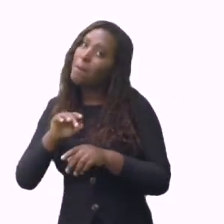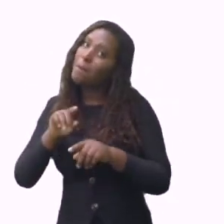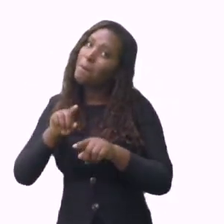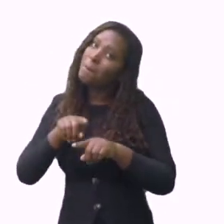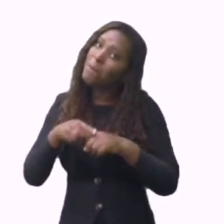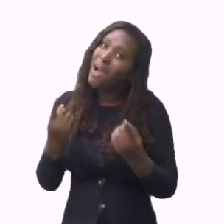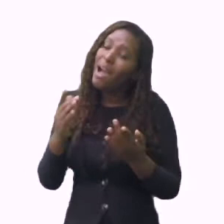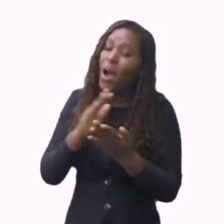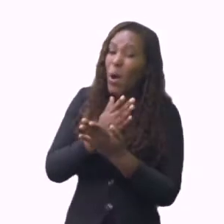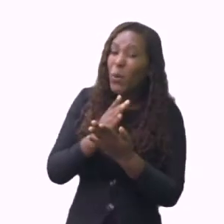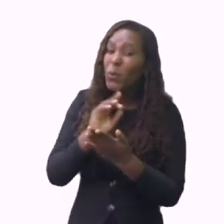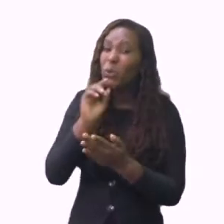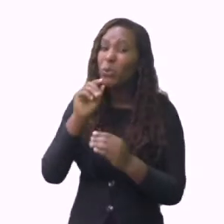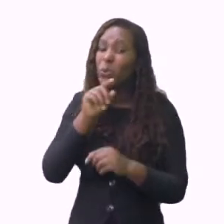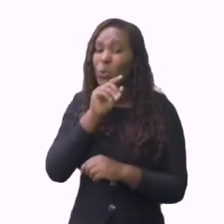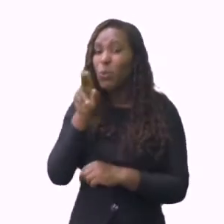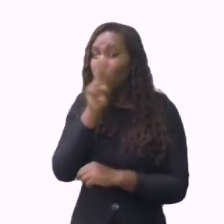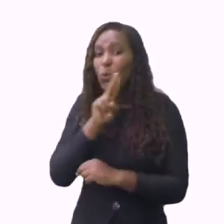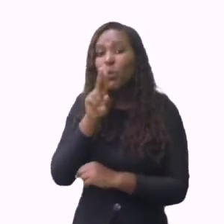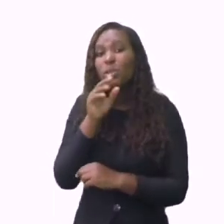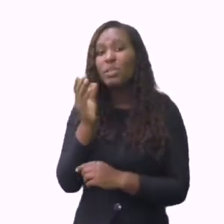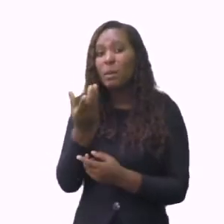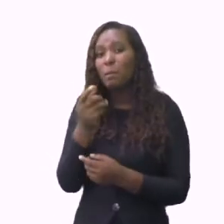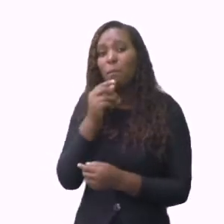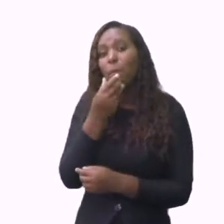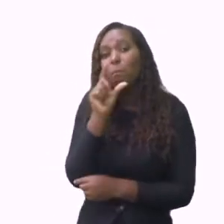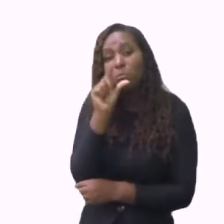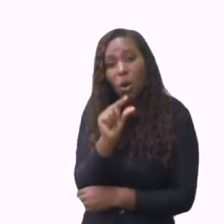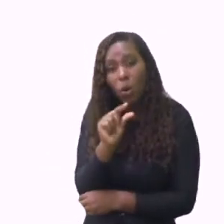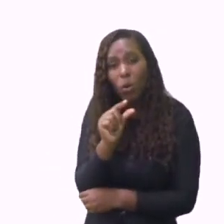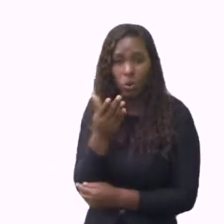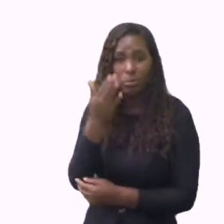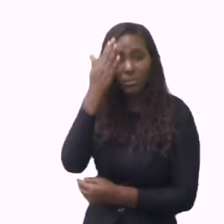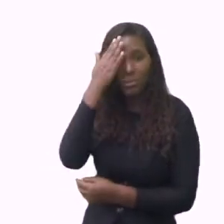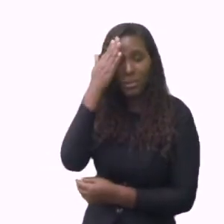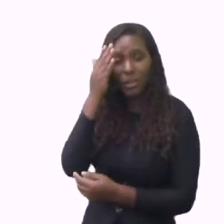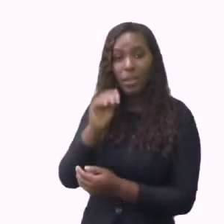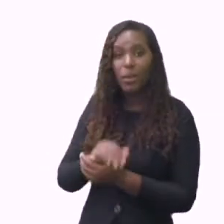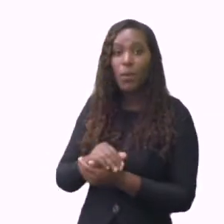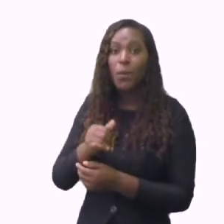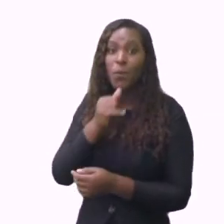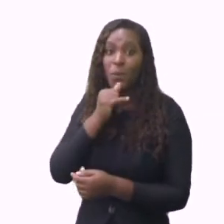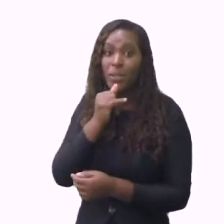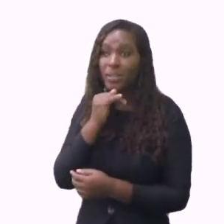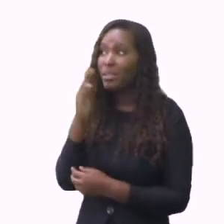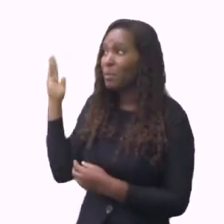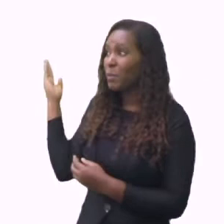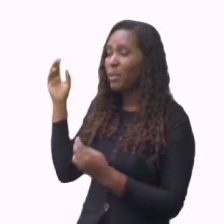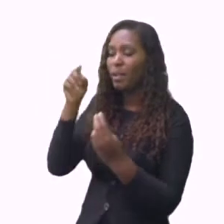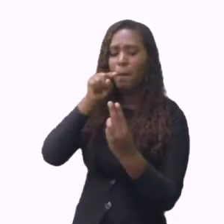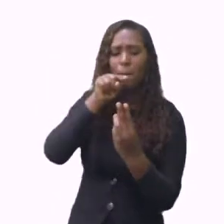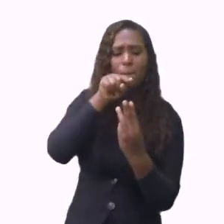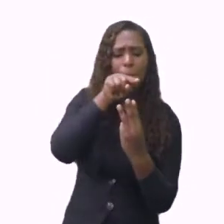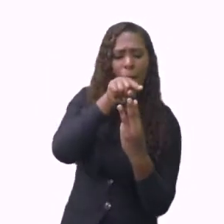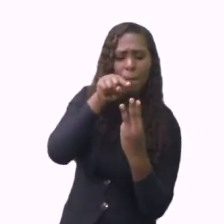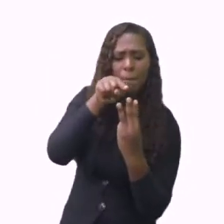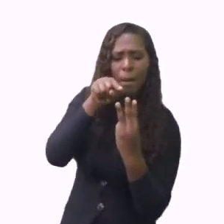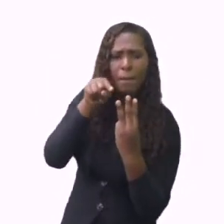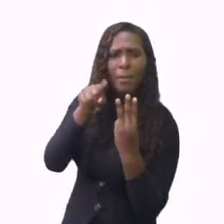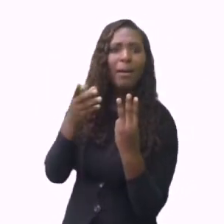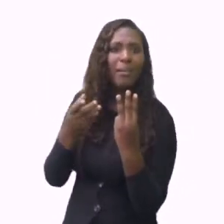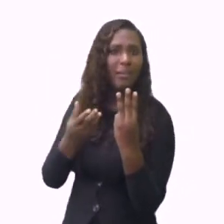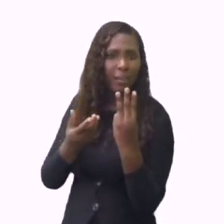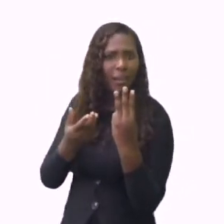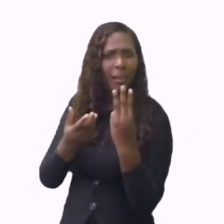de pontuação, então, esse é chamado reticências. Reticências são 3 pontinhos juntos, um após o